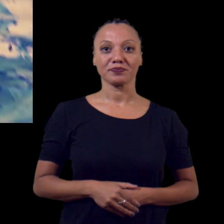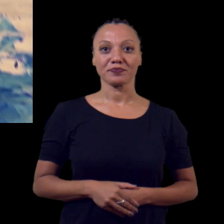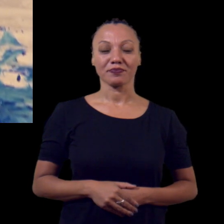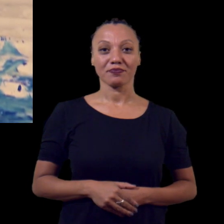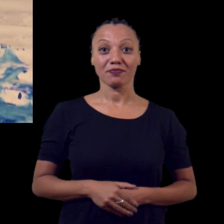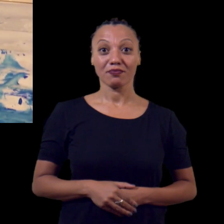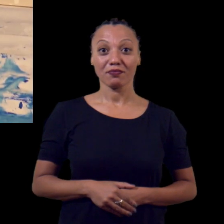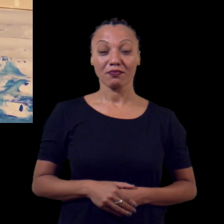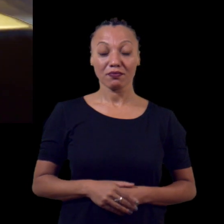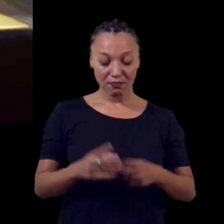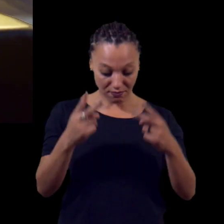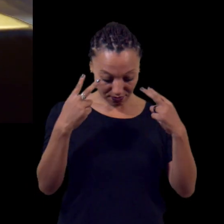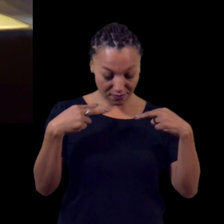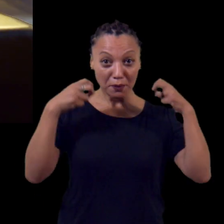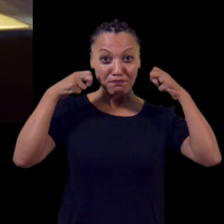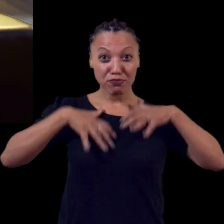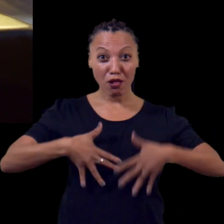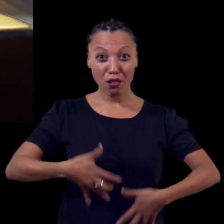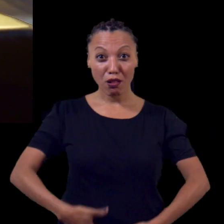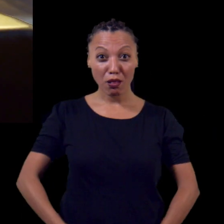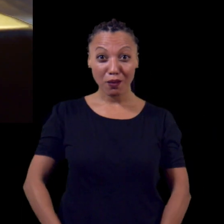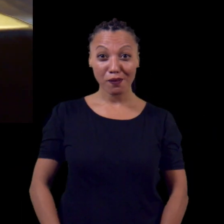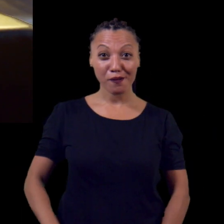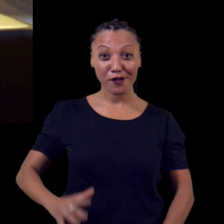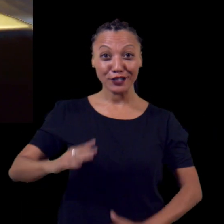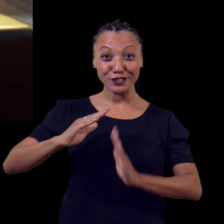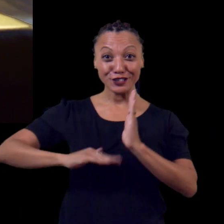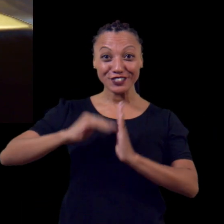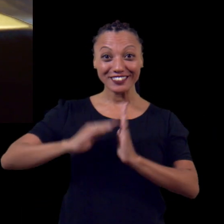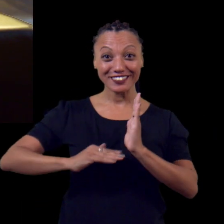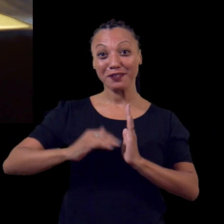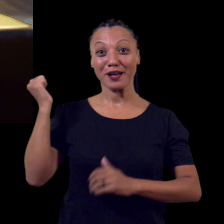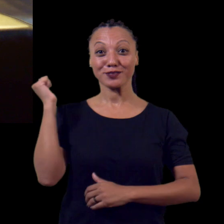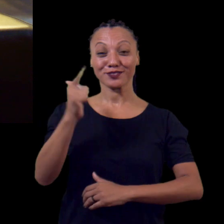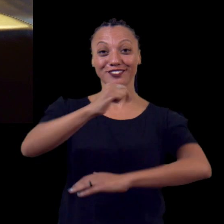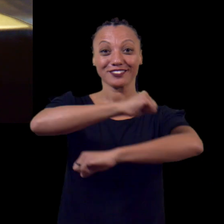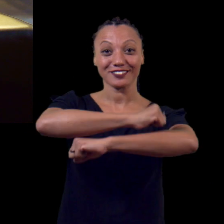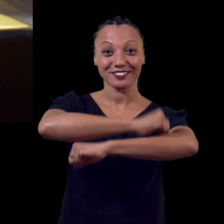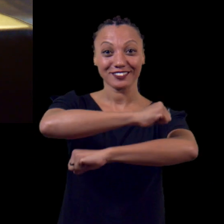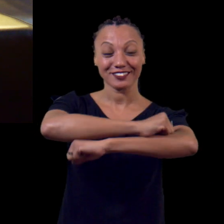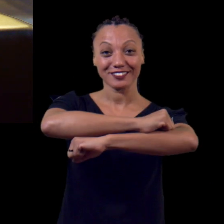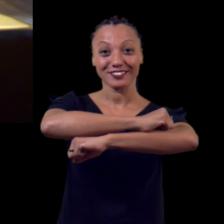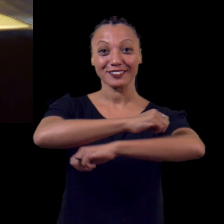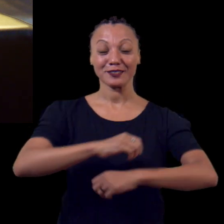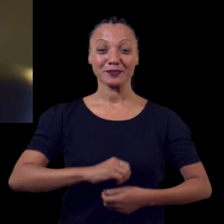No final do resultado, eu estava mais pintado do que a